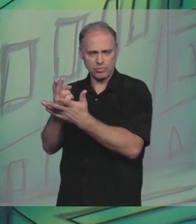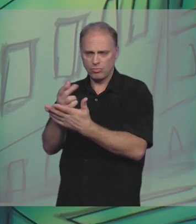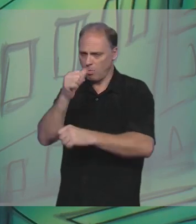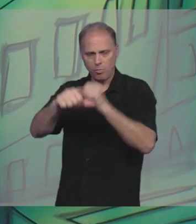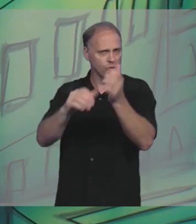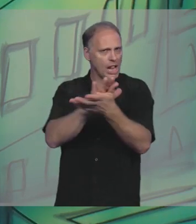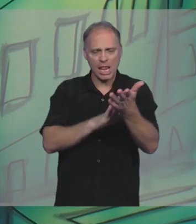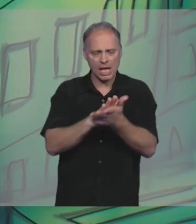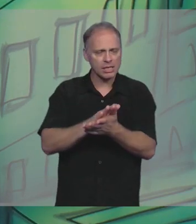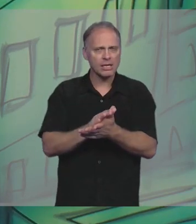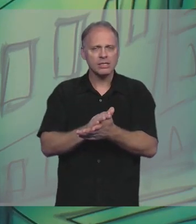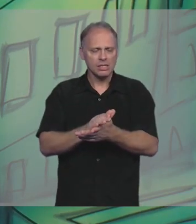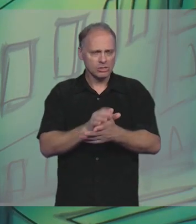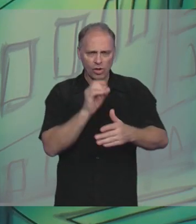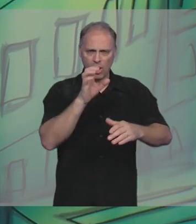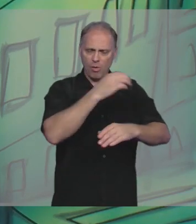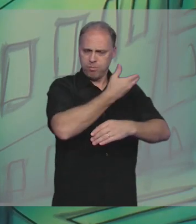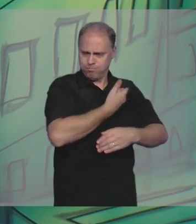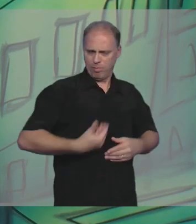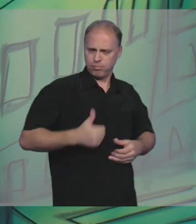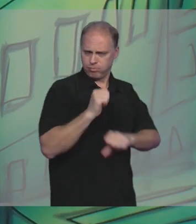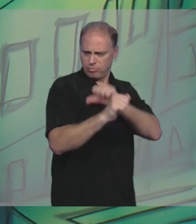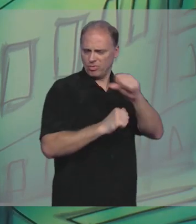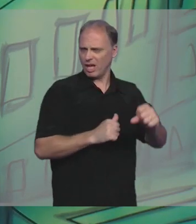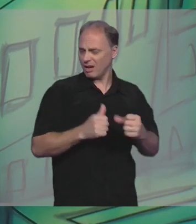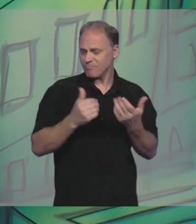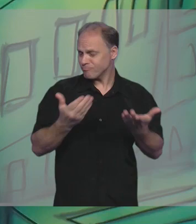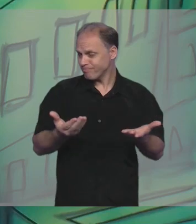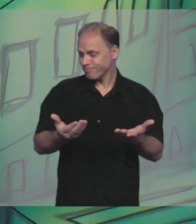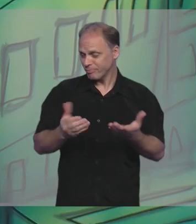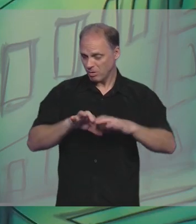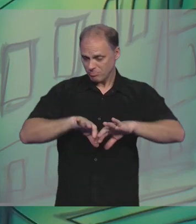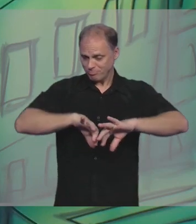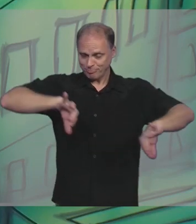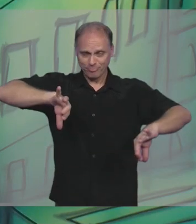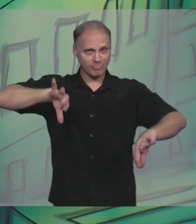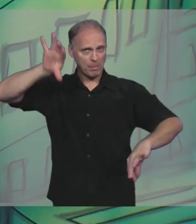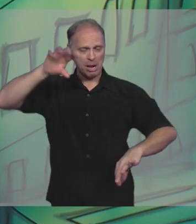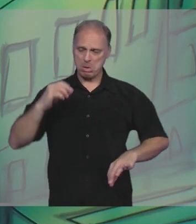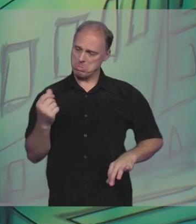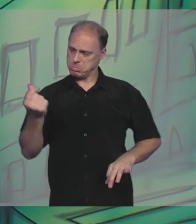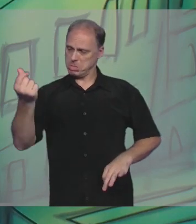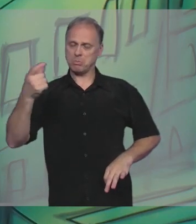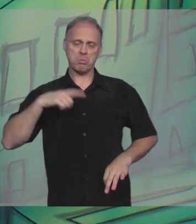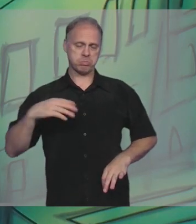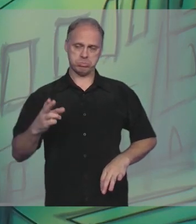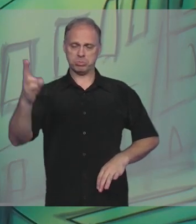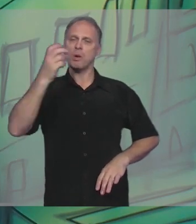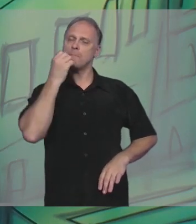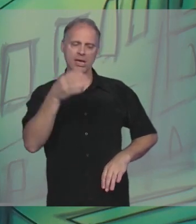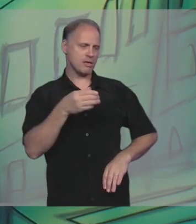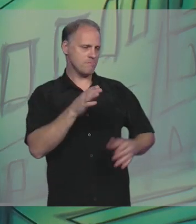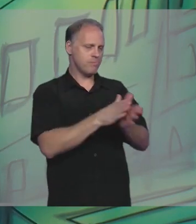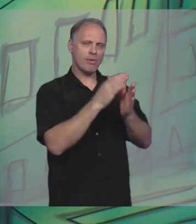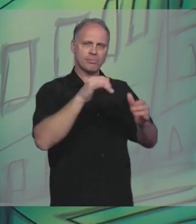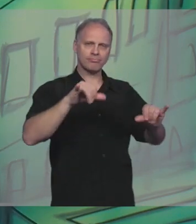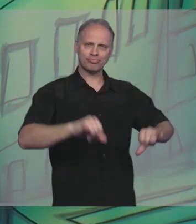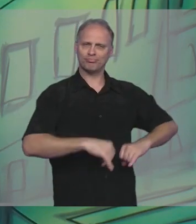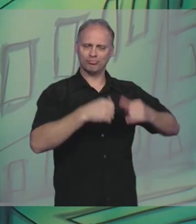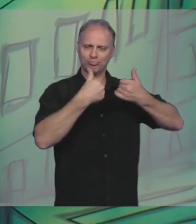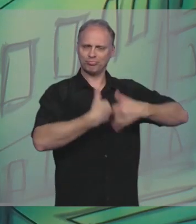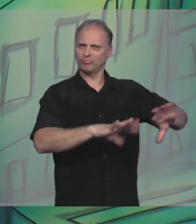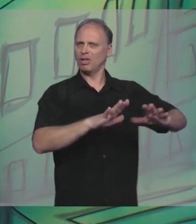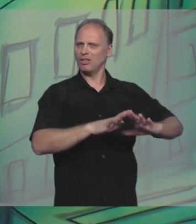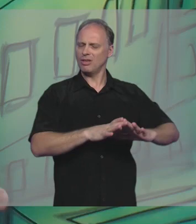dizer, essencialmente quem usa os recursos públicos do Estado que vão